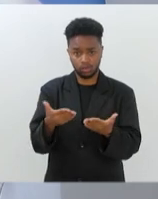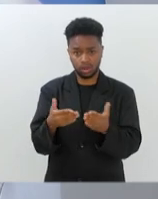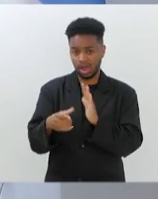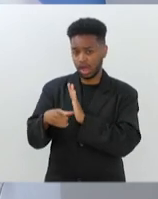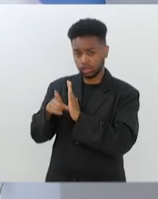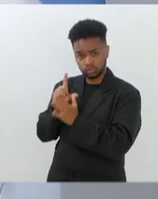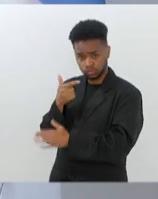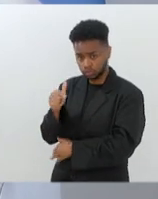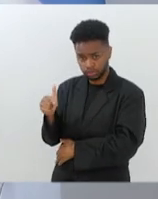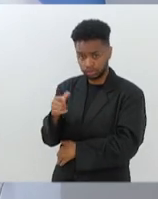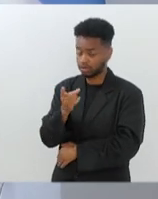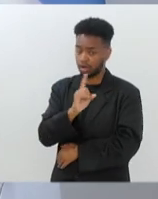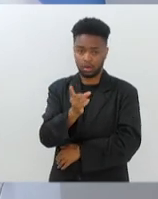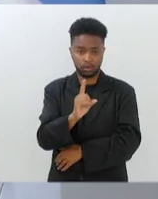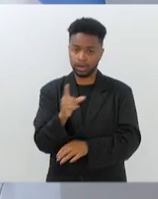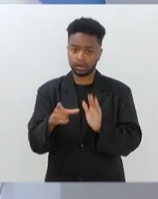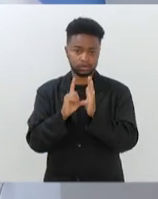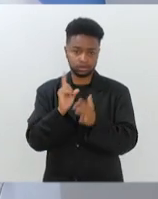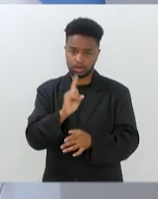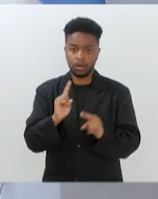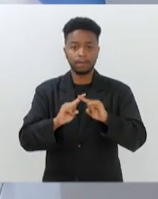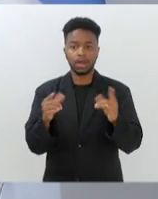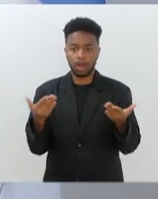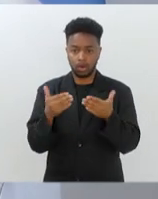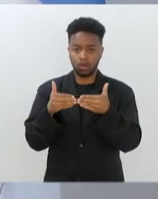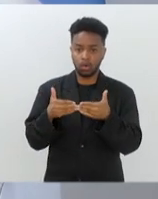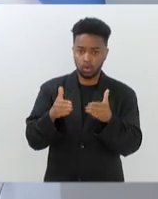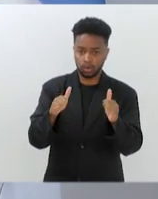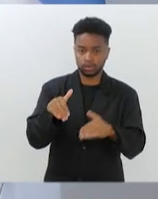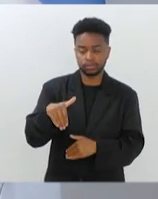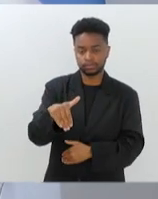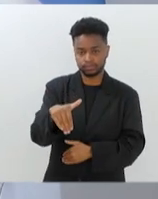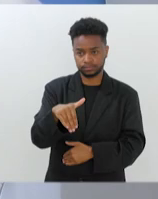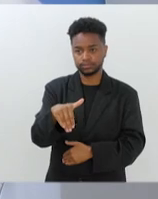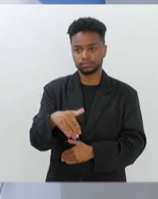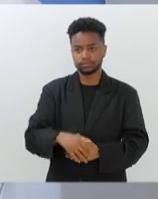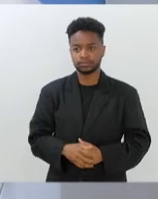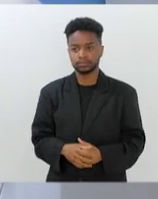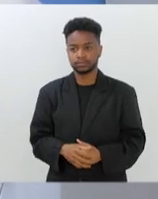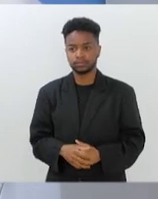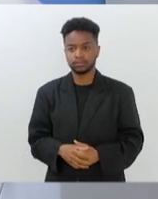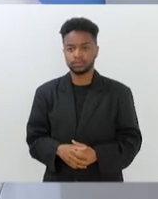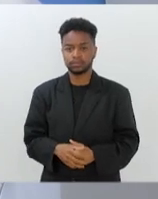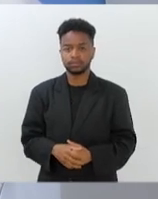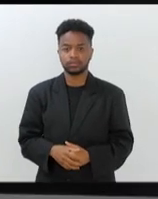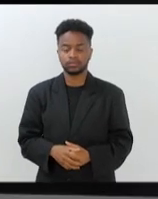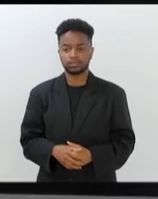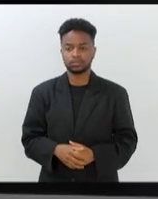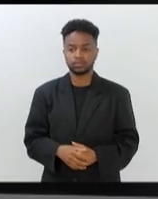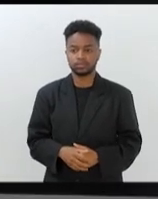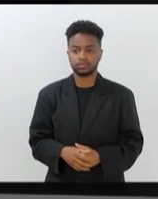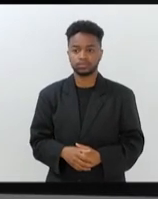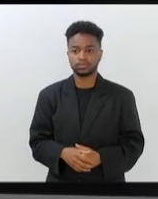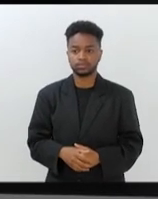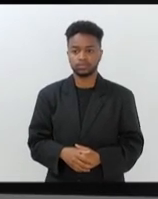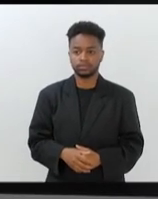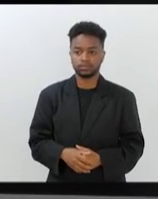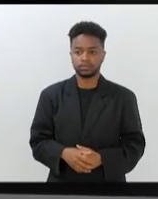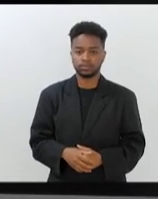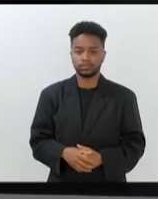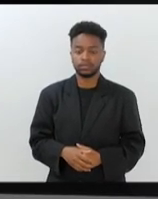abriu até então não mas ag abrindo até até agora está abrindo a ced considerou a ced